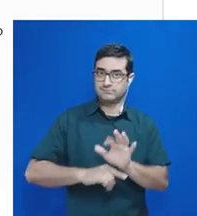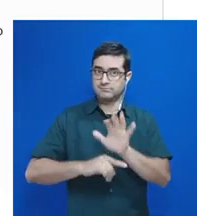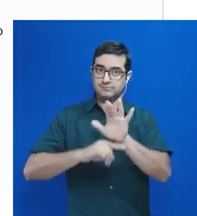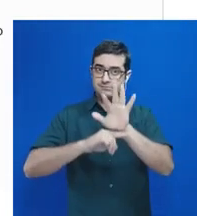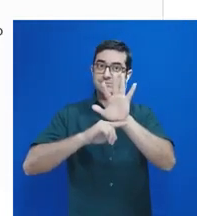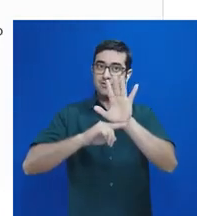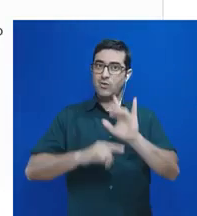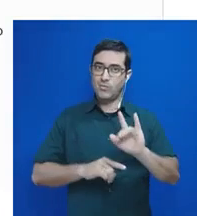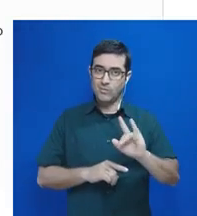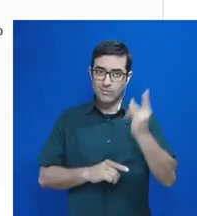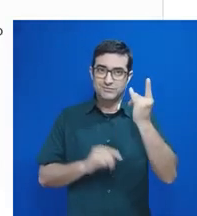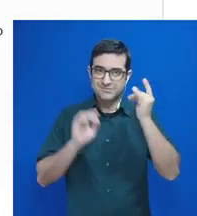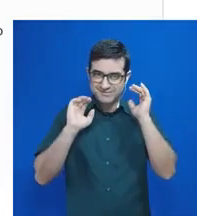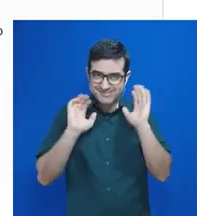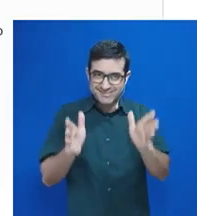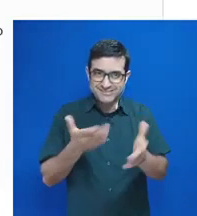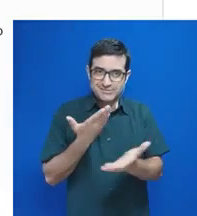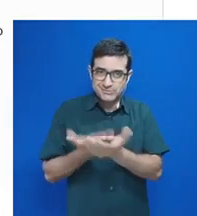no último